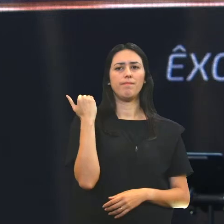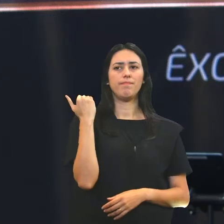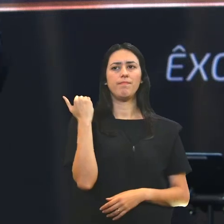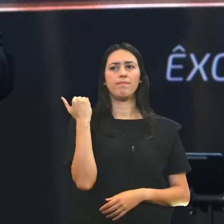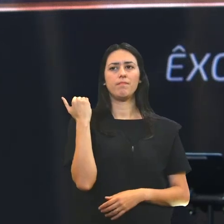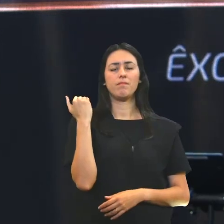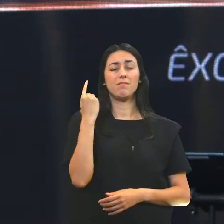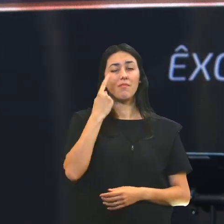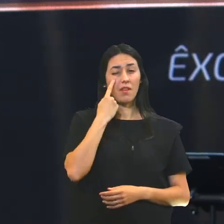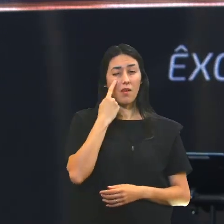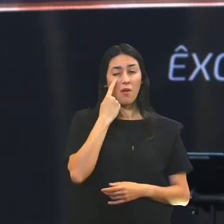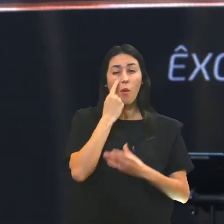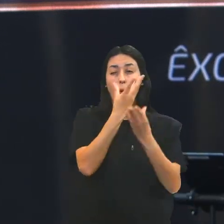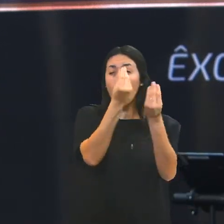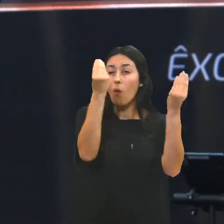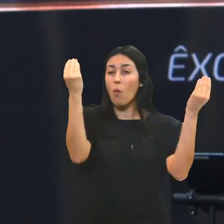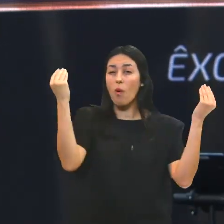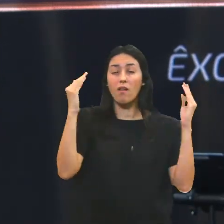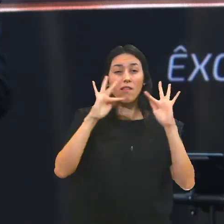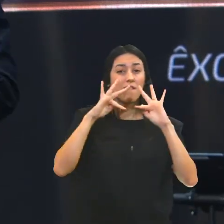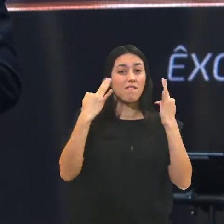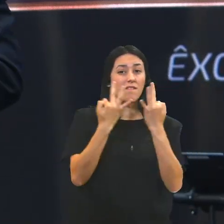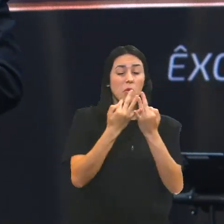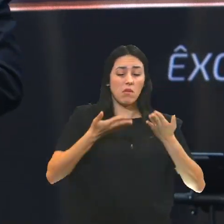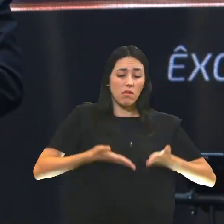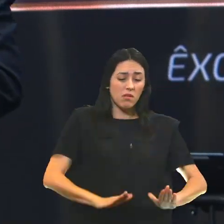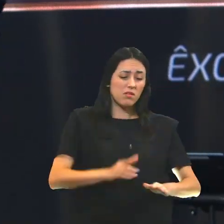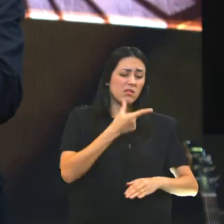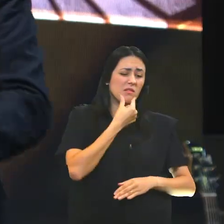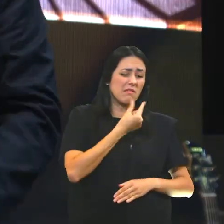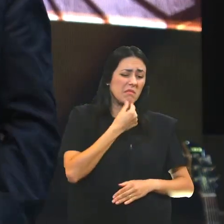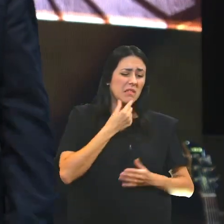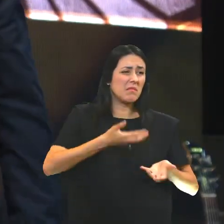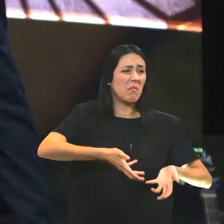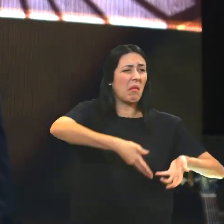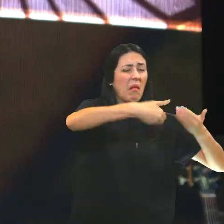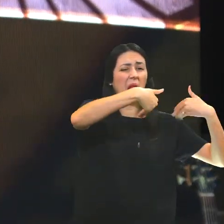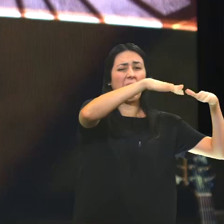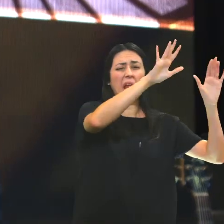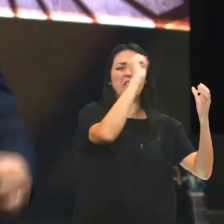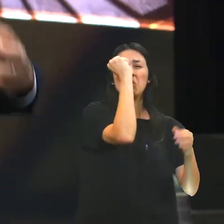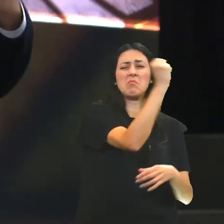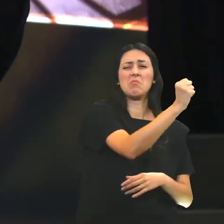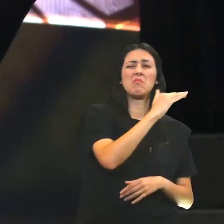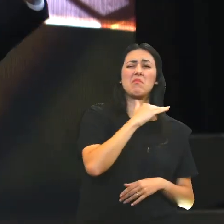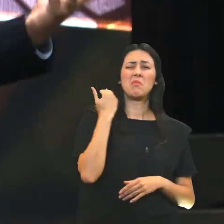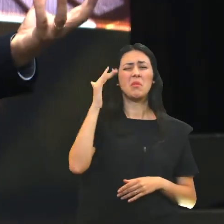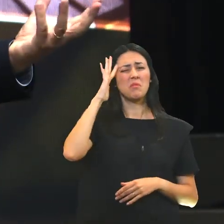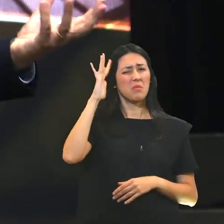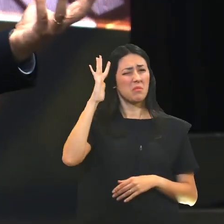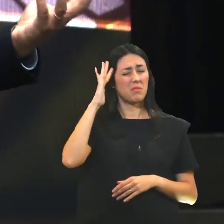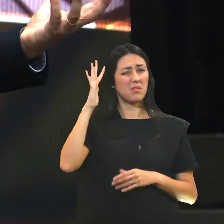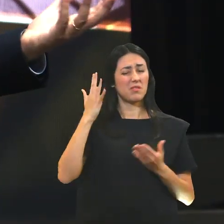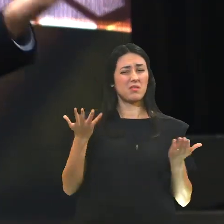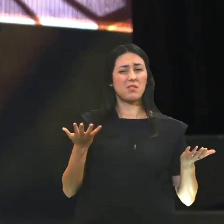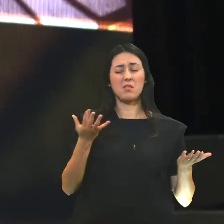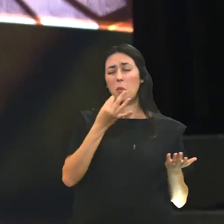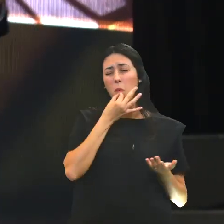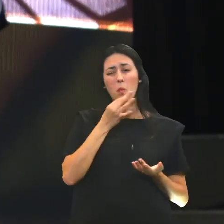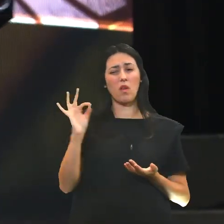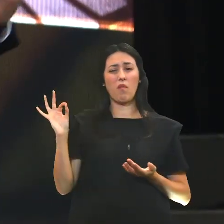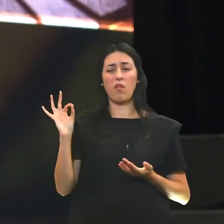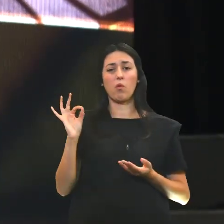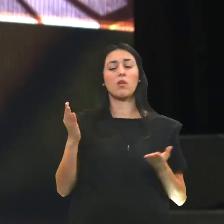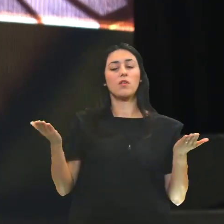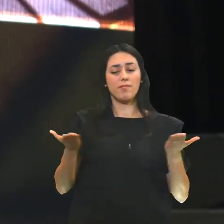Imagina quantas famílias tiveram a morte dos seus filhos. Que tragédia. E essa tragédia acontece